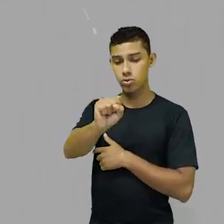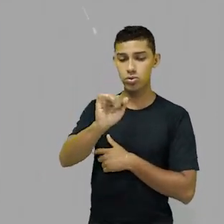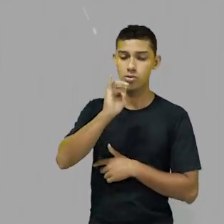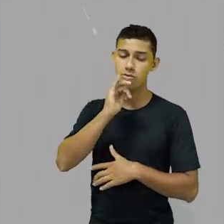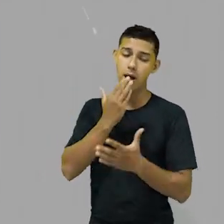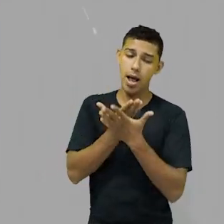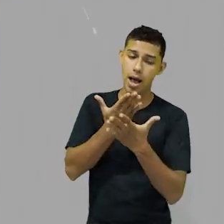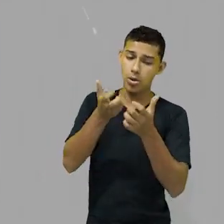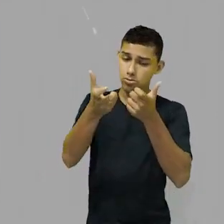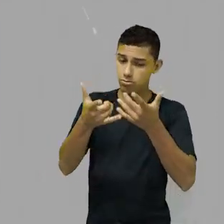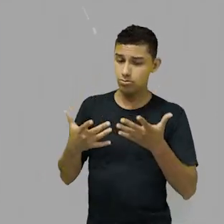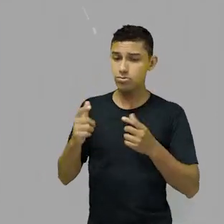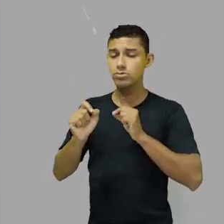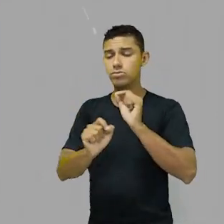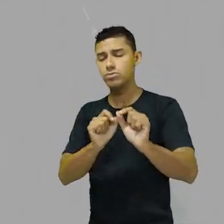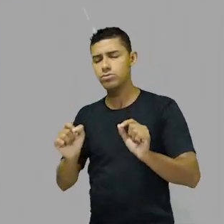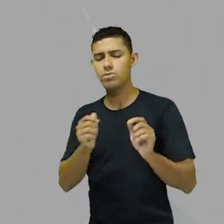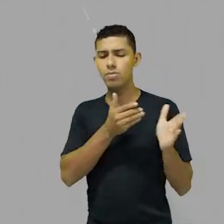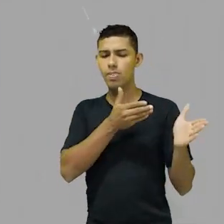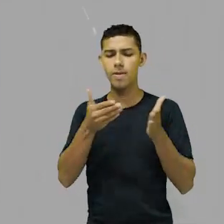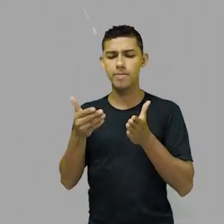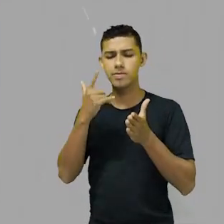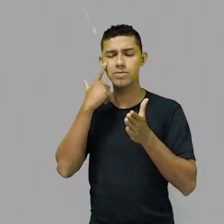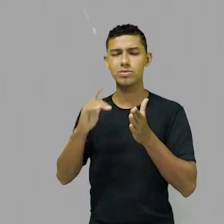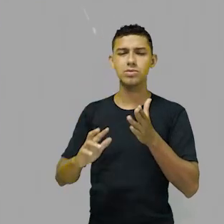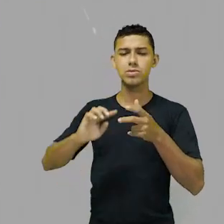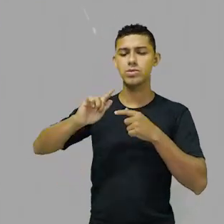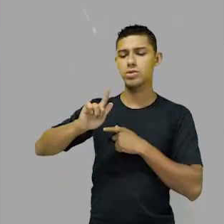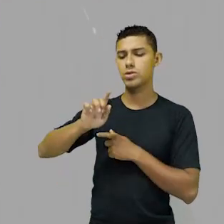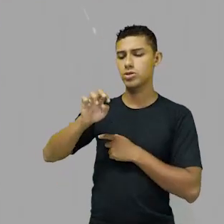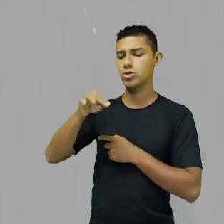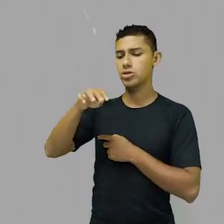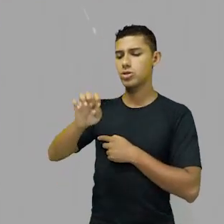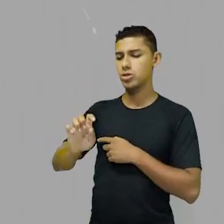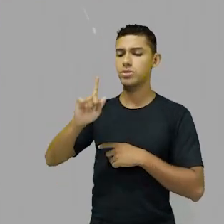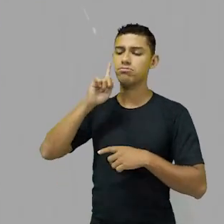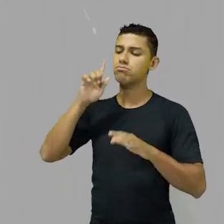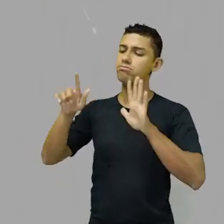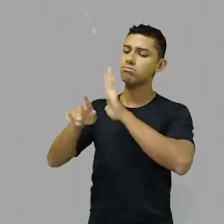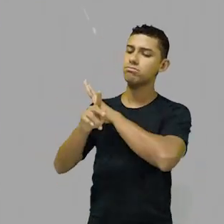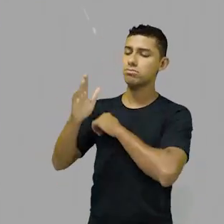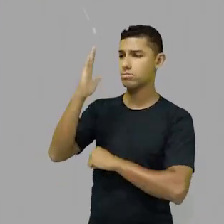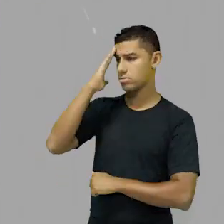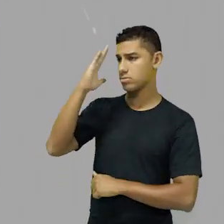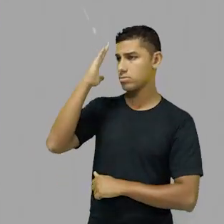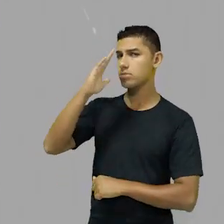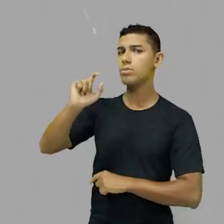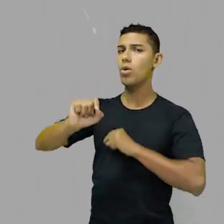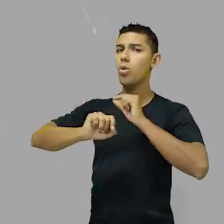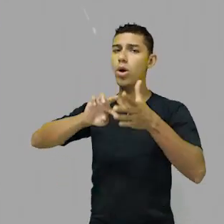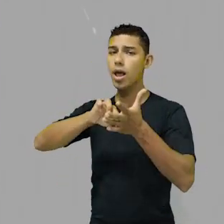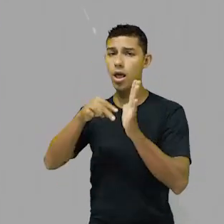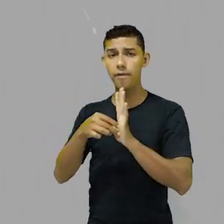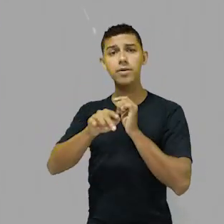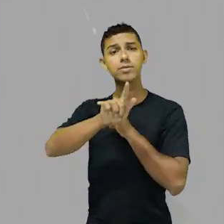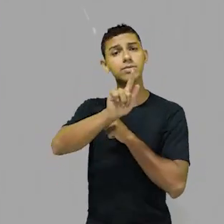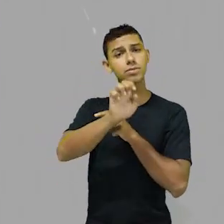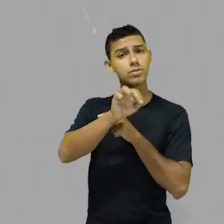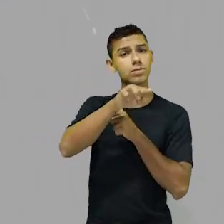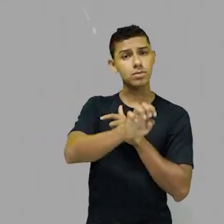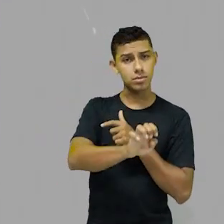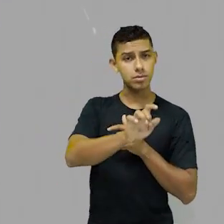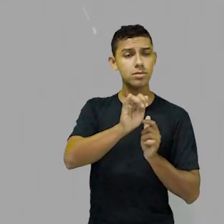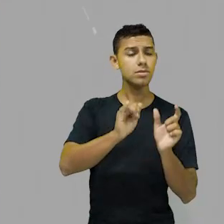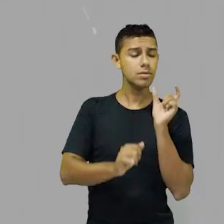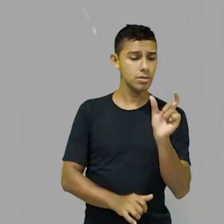como é que funciona o processo de expressão do gene. E nós vamos entender primeiramente o que é o gene.